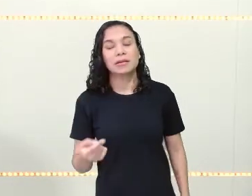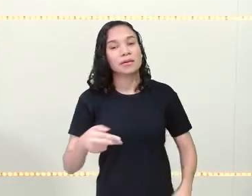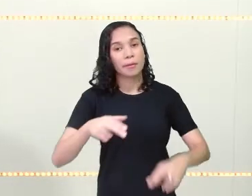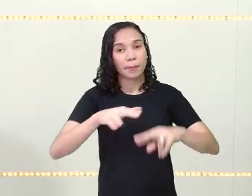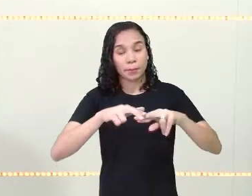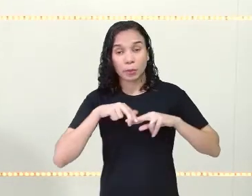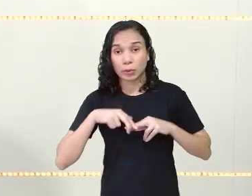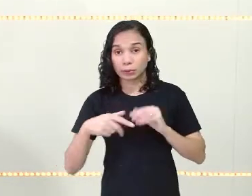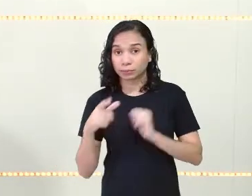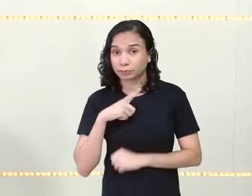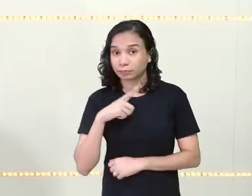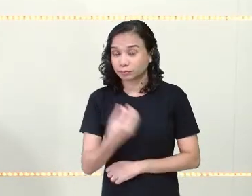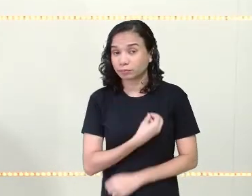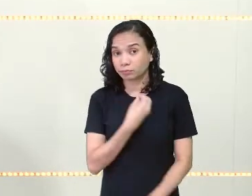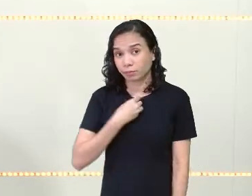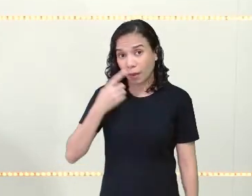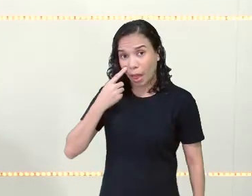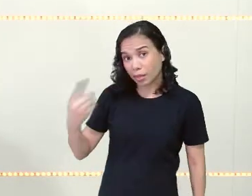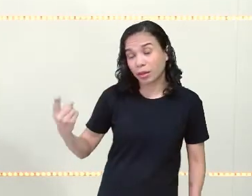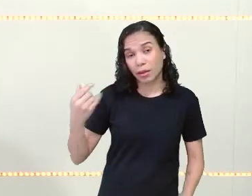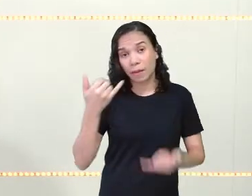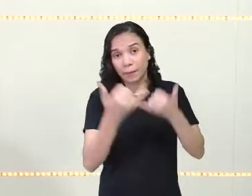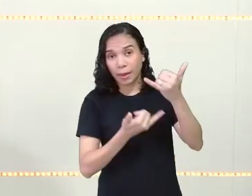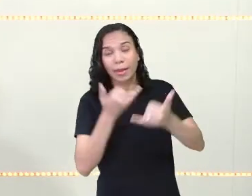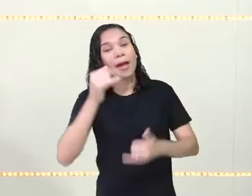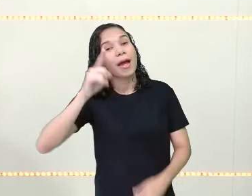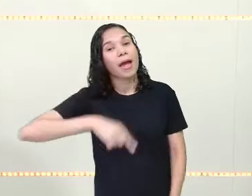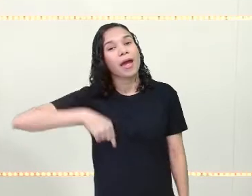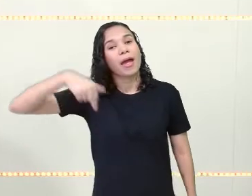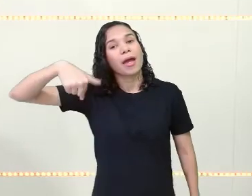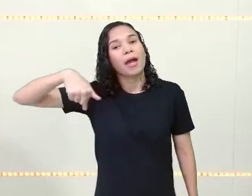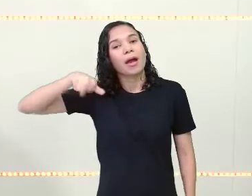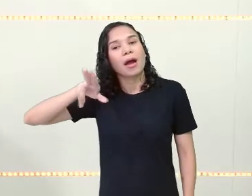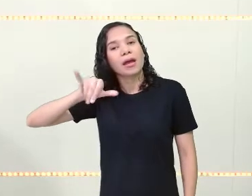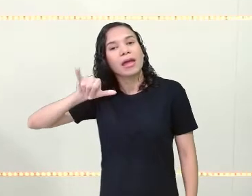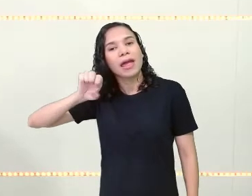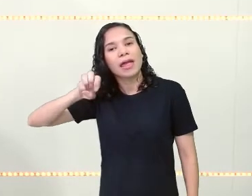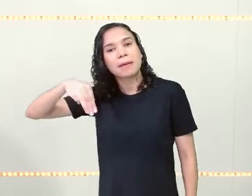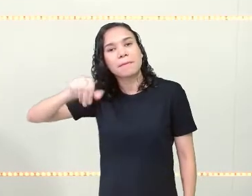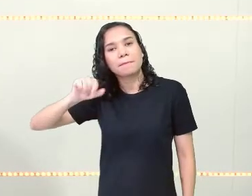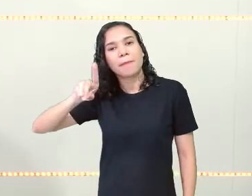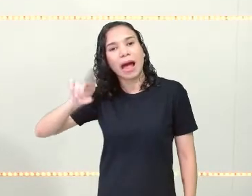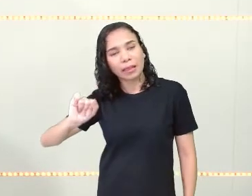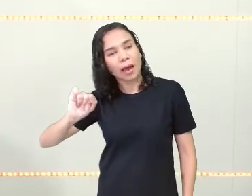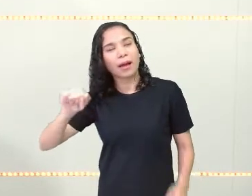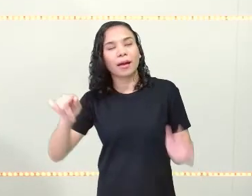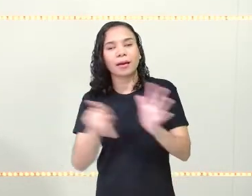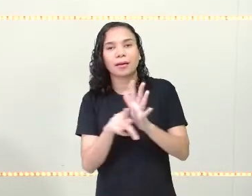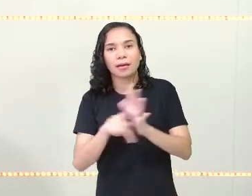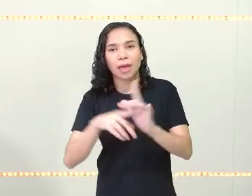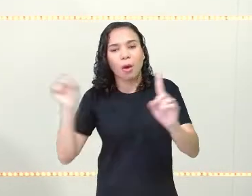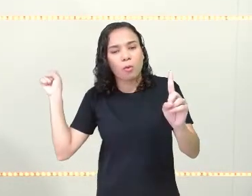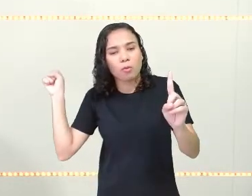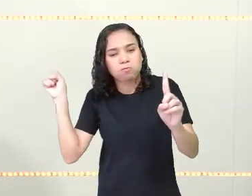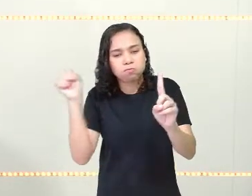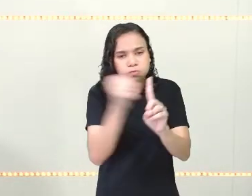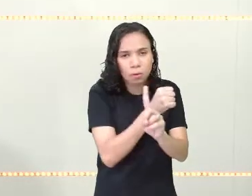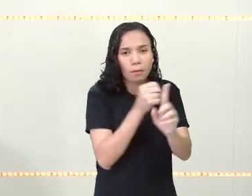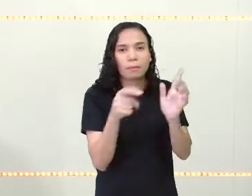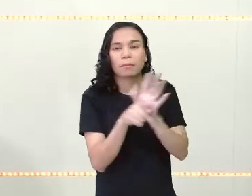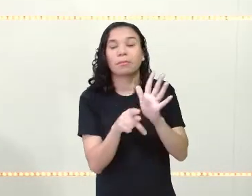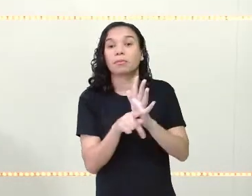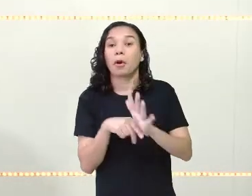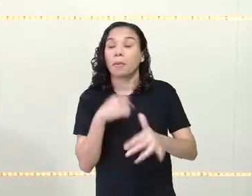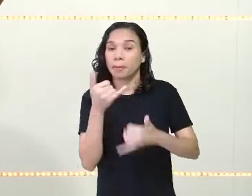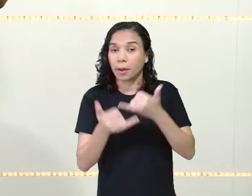nesse caso, esse jogo aí é a queimada. Então, são as regras, né, da queimada. Aí